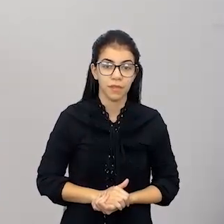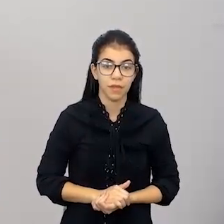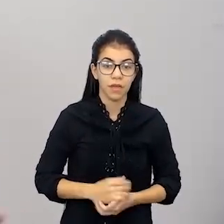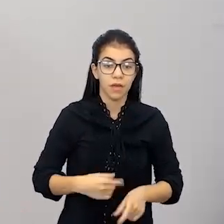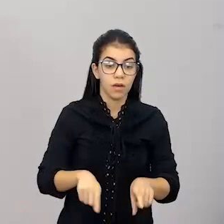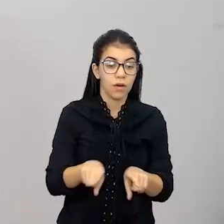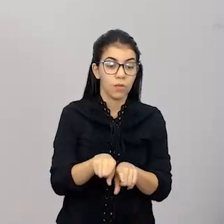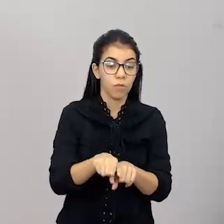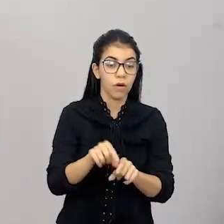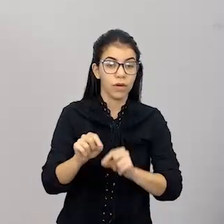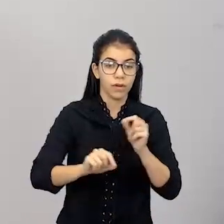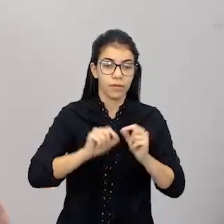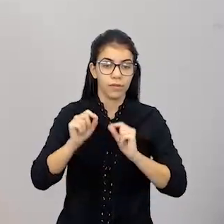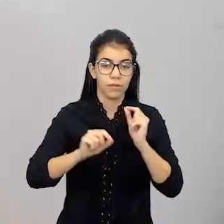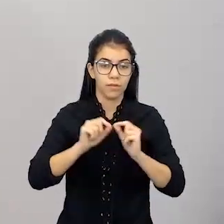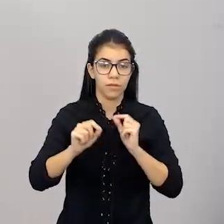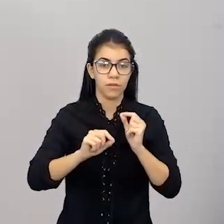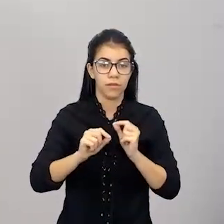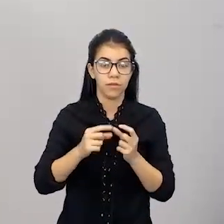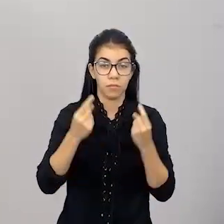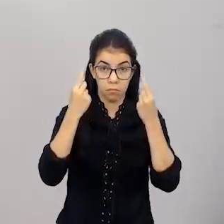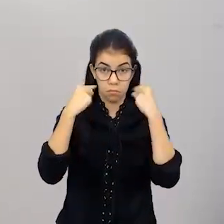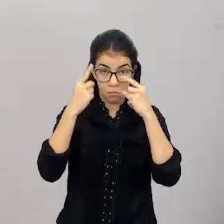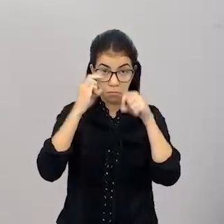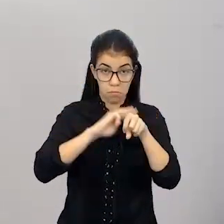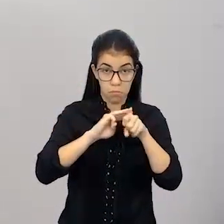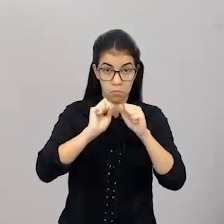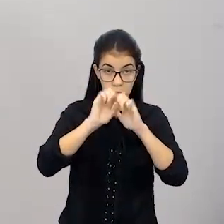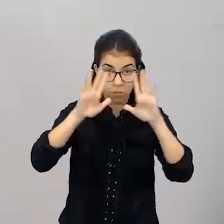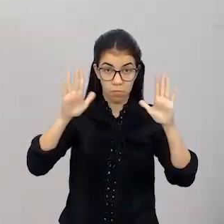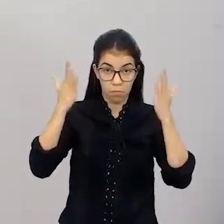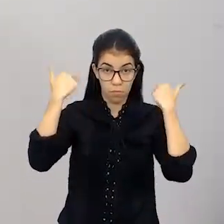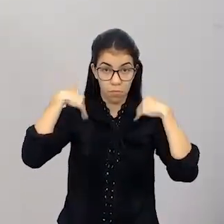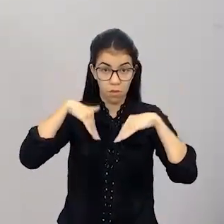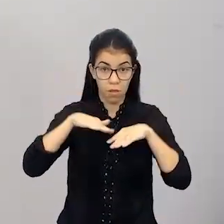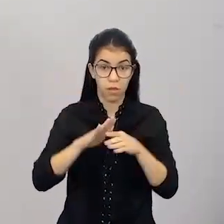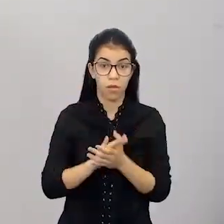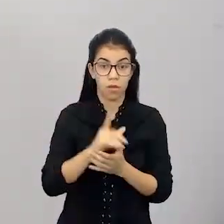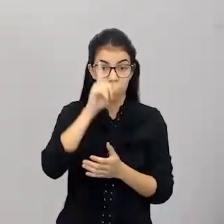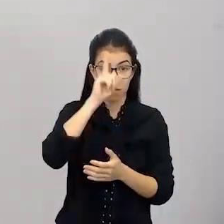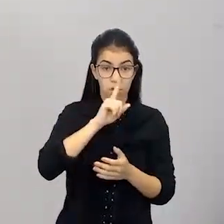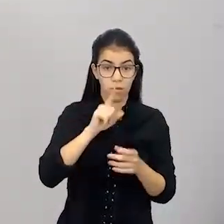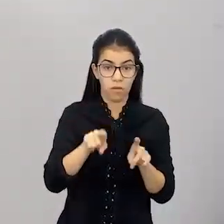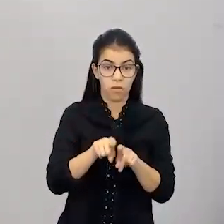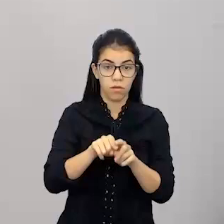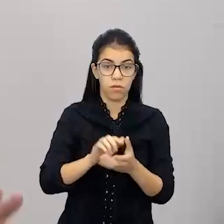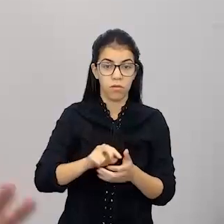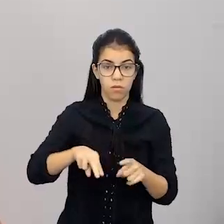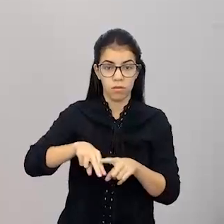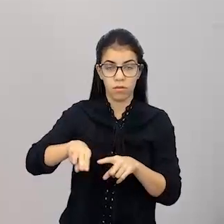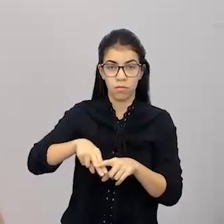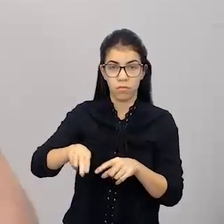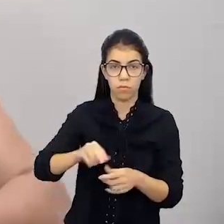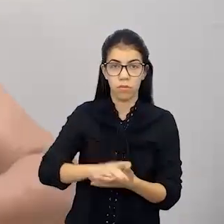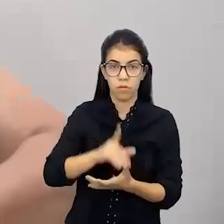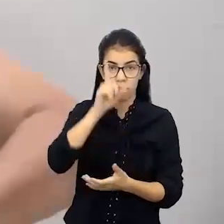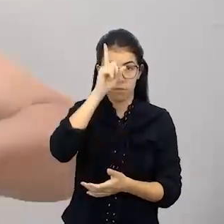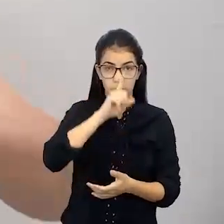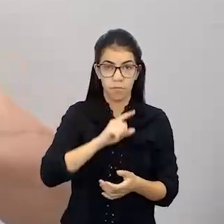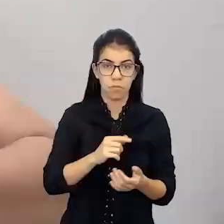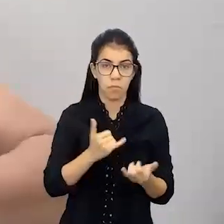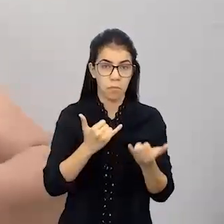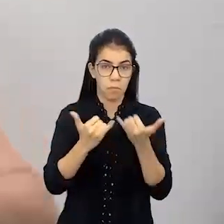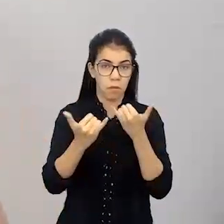Tenho cabelos curtos, olhos castanhos, os meus cabelos são loiros acinzentados. Hoje eu estou usando uma calça mostarda, mais pro tom amarelo,